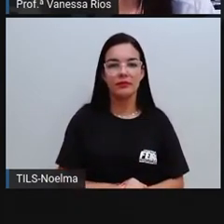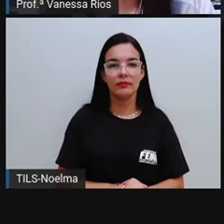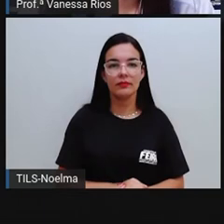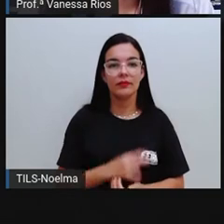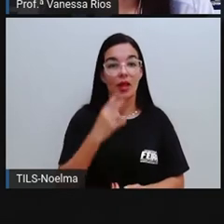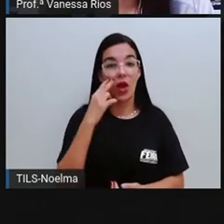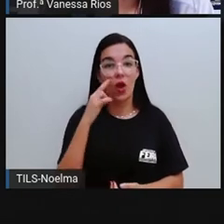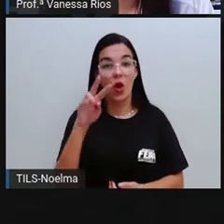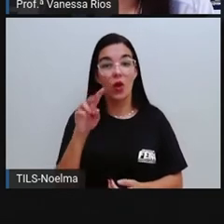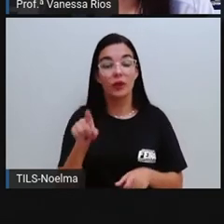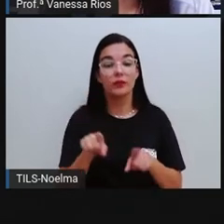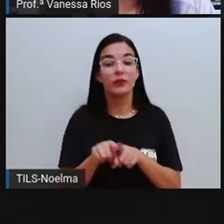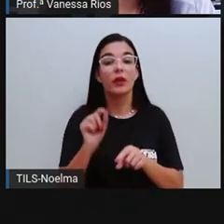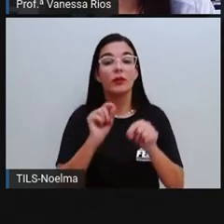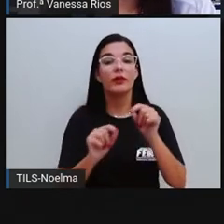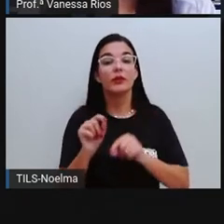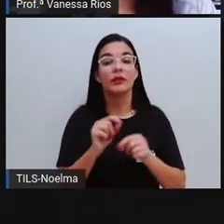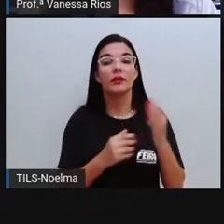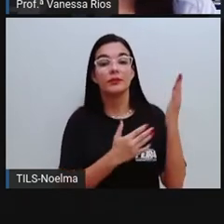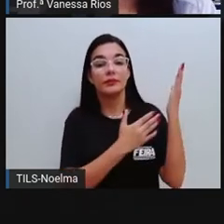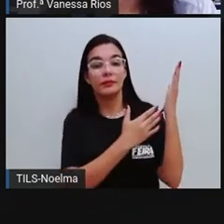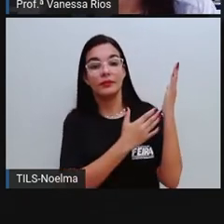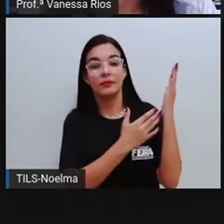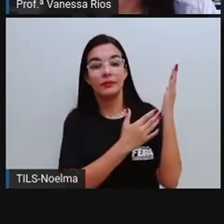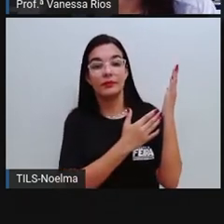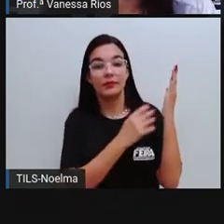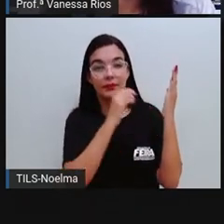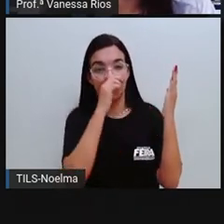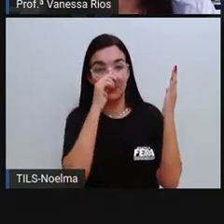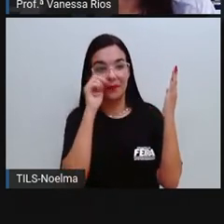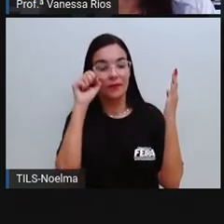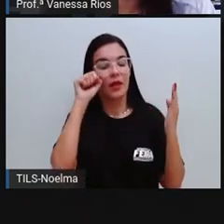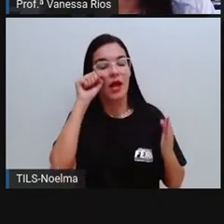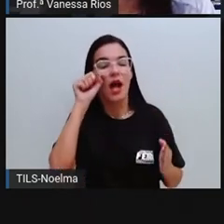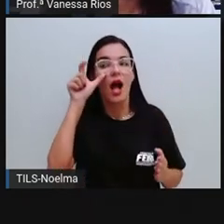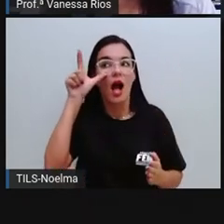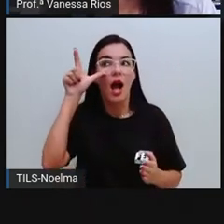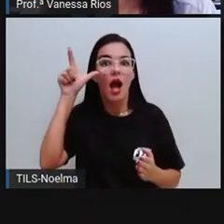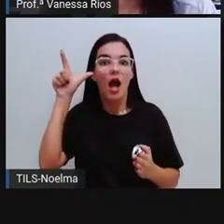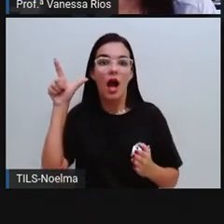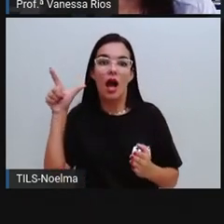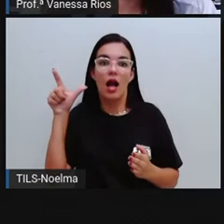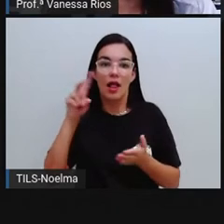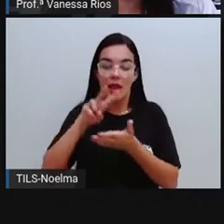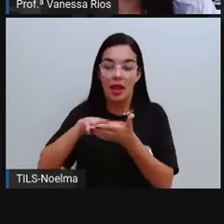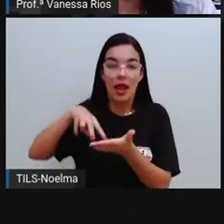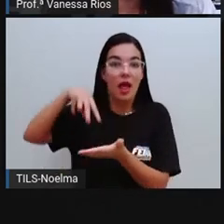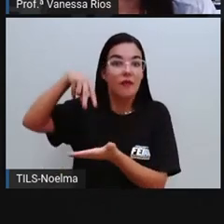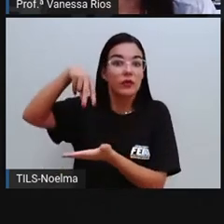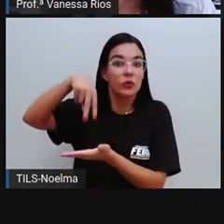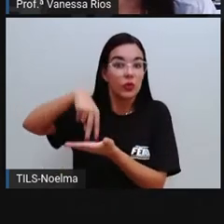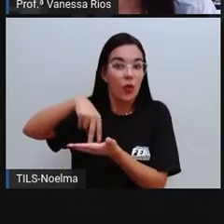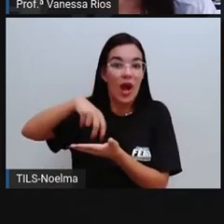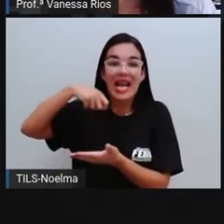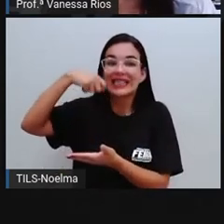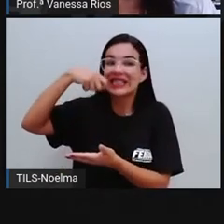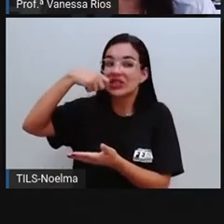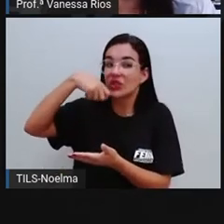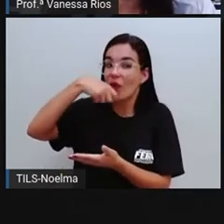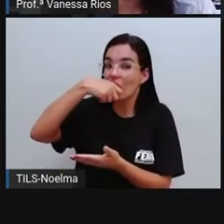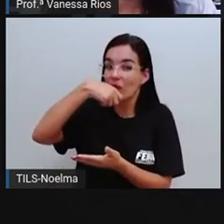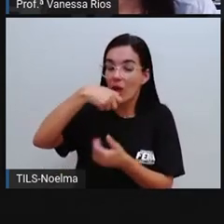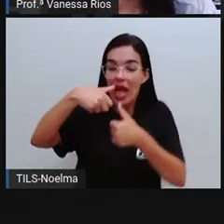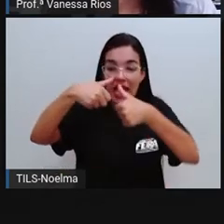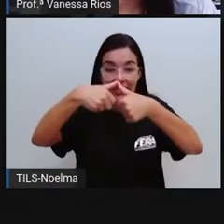Então, a gente observa aí entre as palavras que a Pro destacou, né? Acordou, levantou,